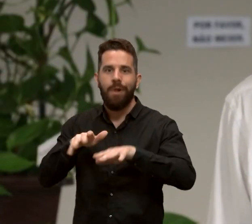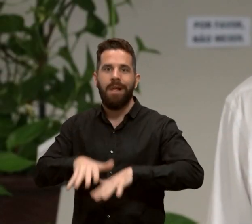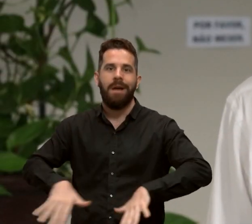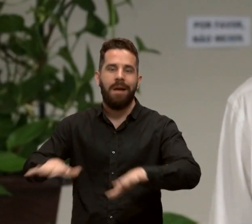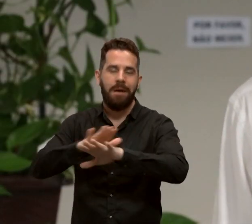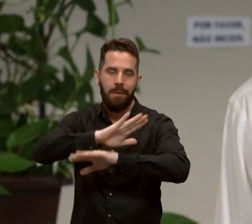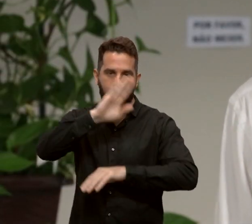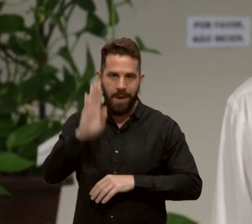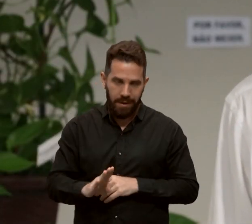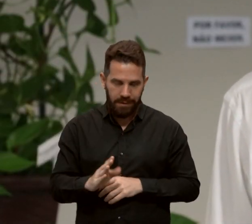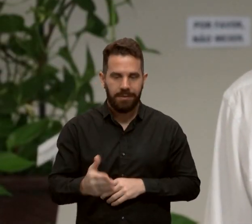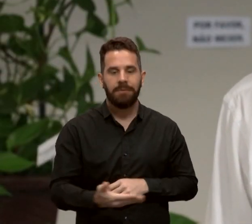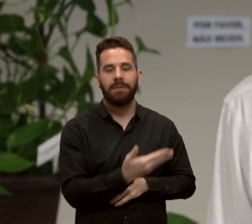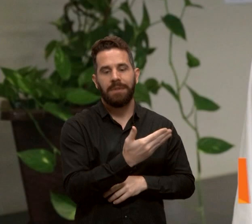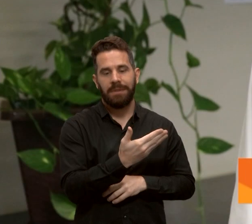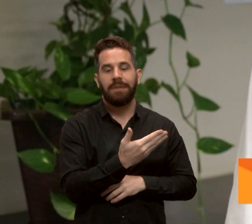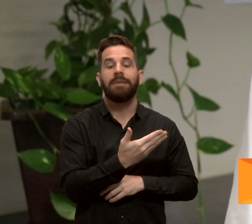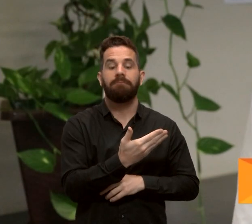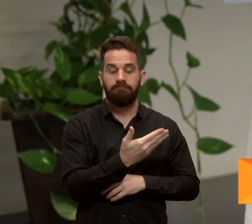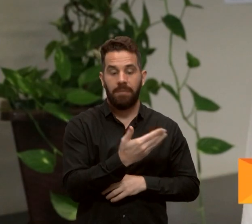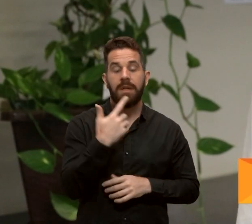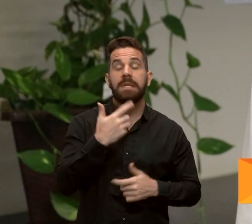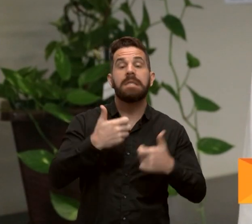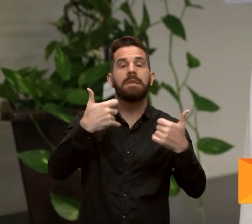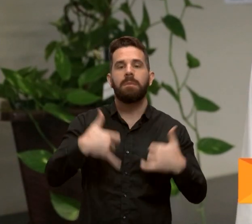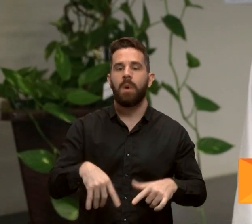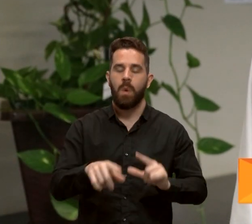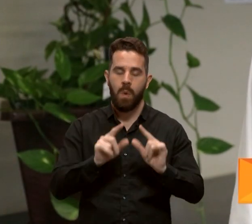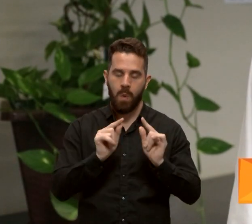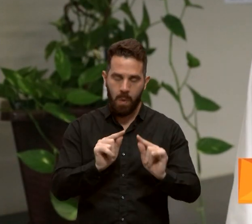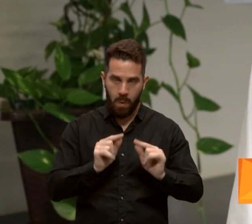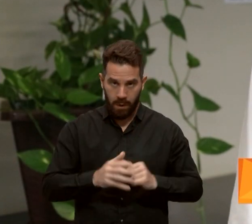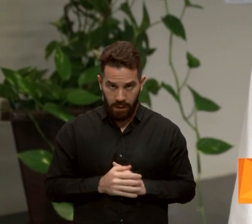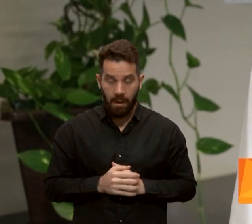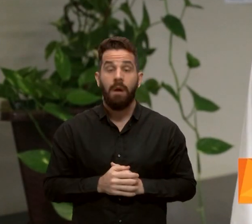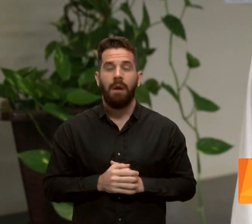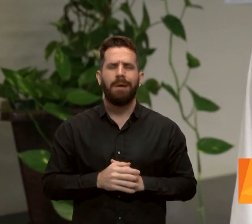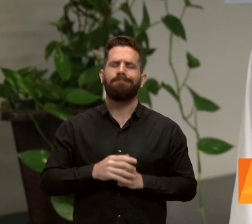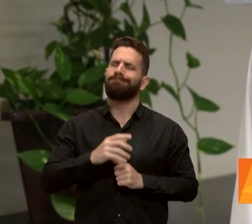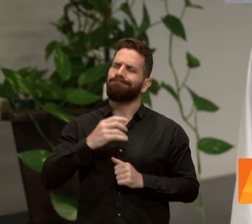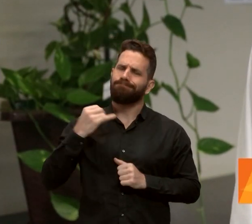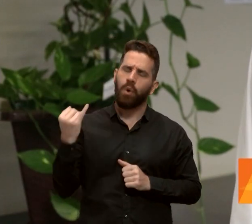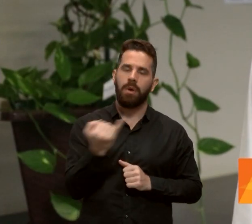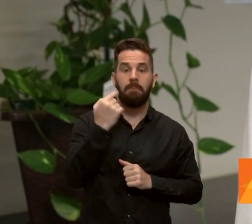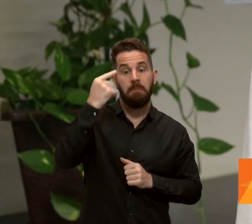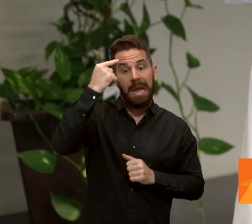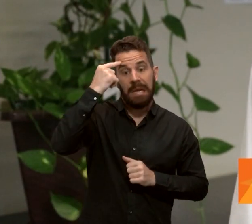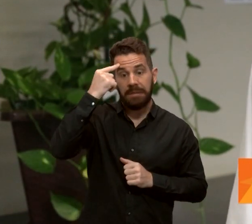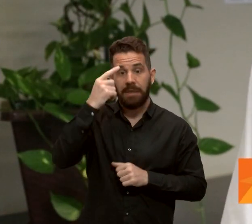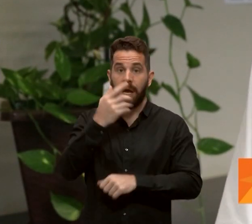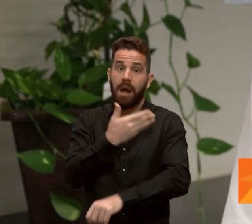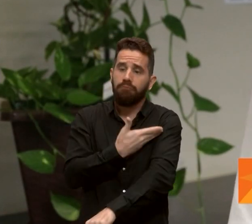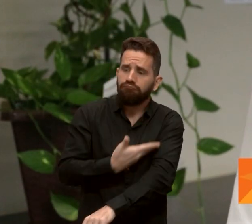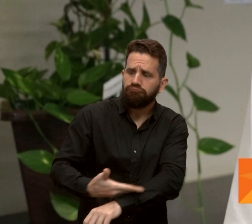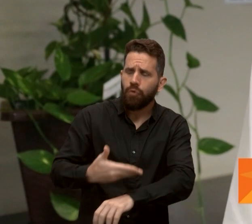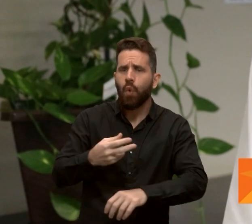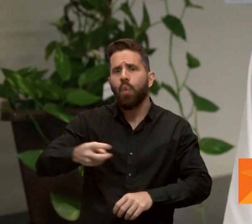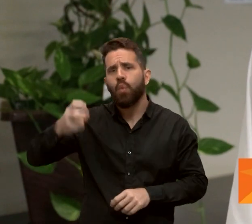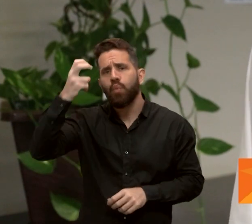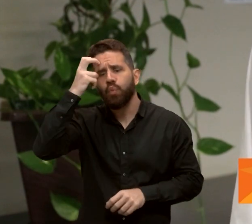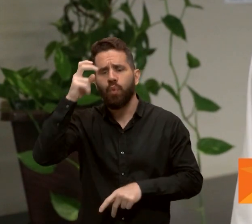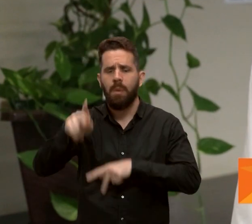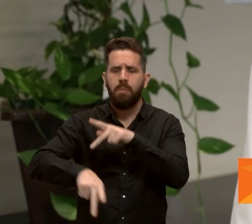ação, Sebastião Rios. O fundamental para a gente pensar essa cultura popular é que as pessoas vão